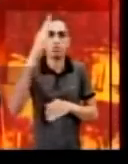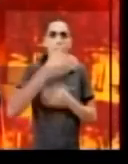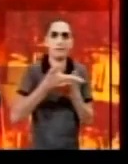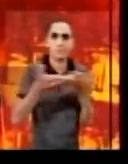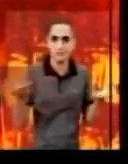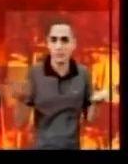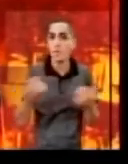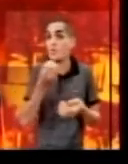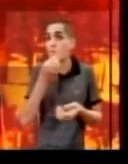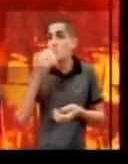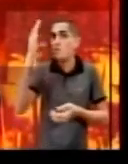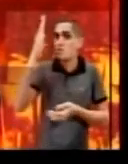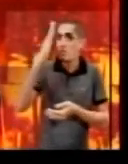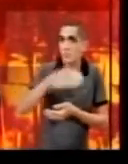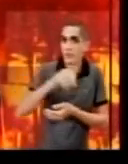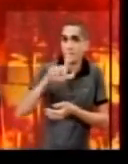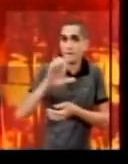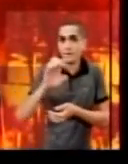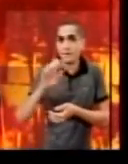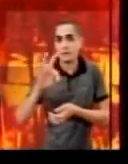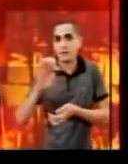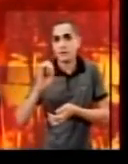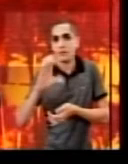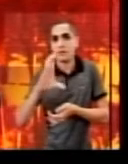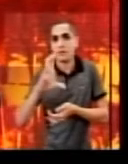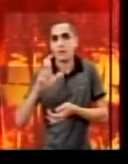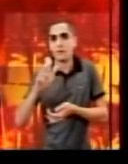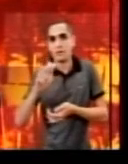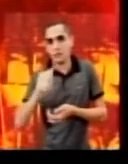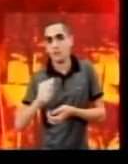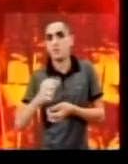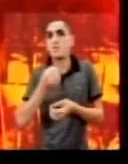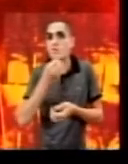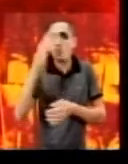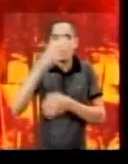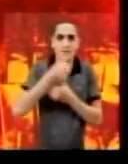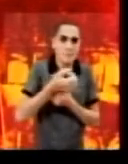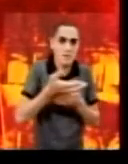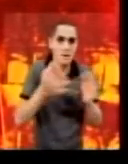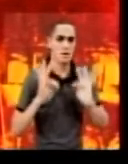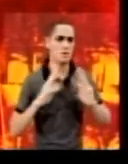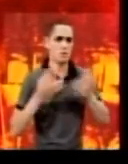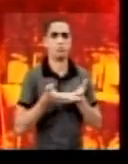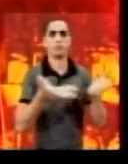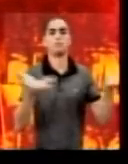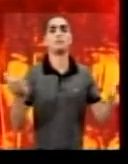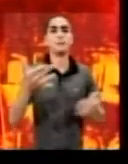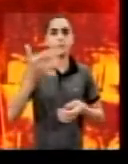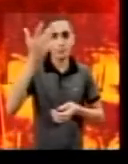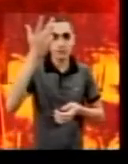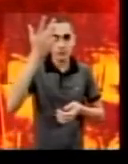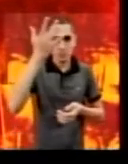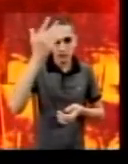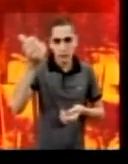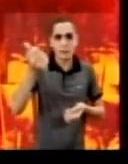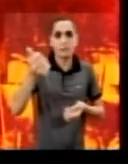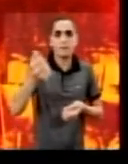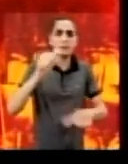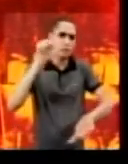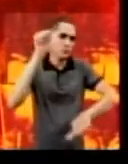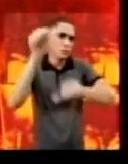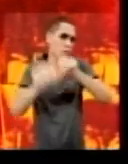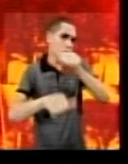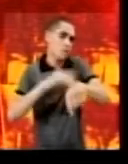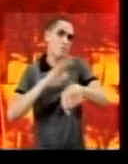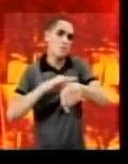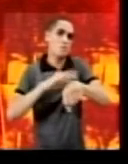Boa tarde, Letícia. Boa tarde a todos. A partir de amanhã, vão ser alterados os